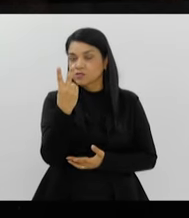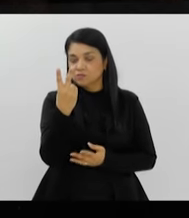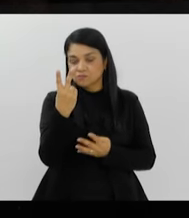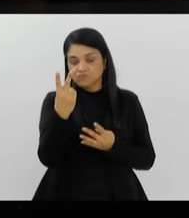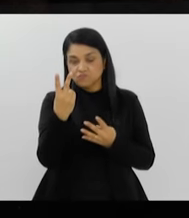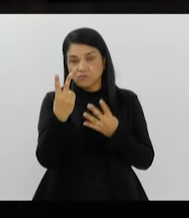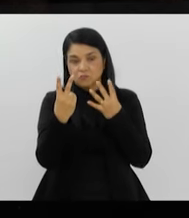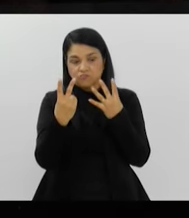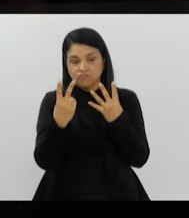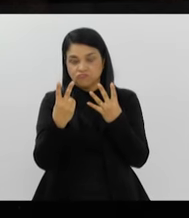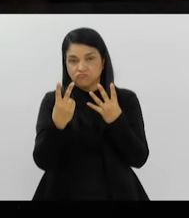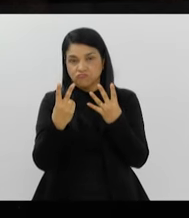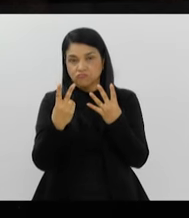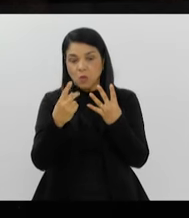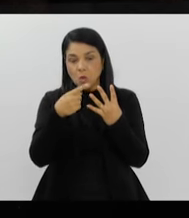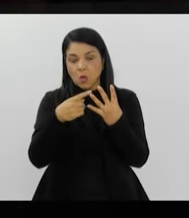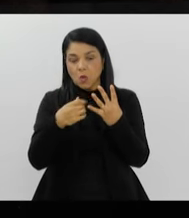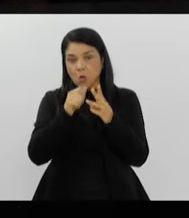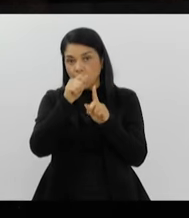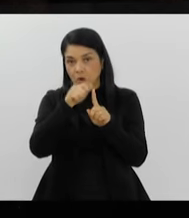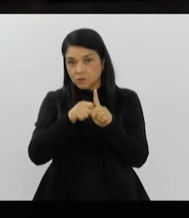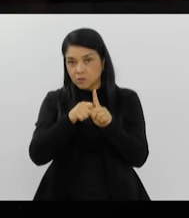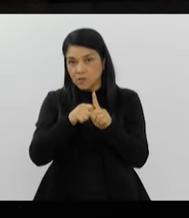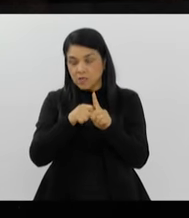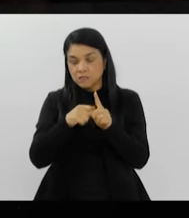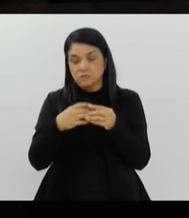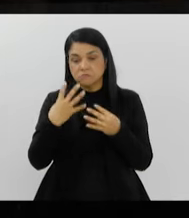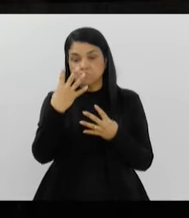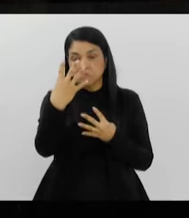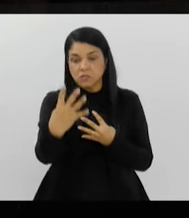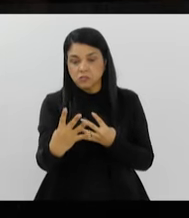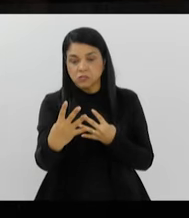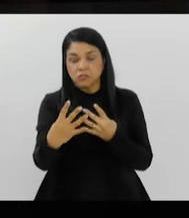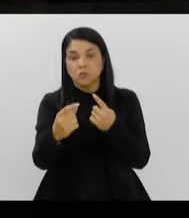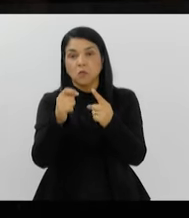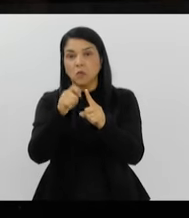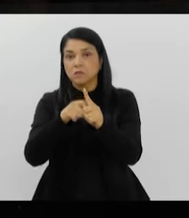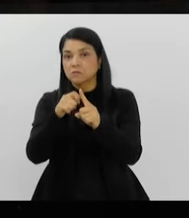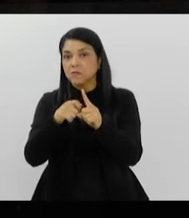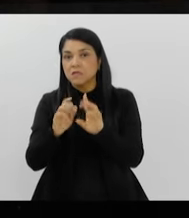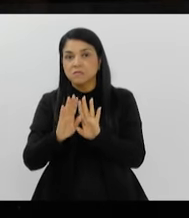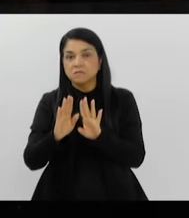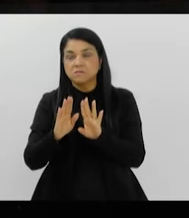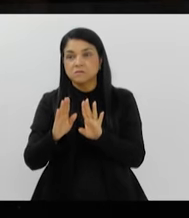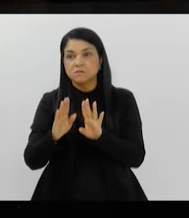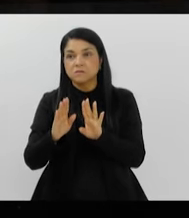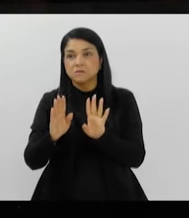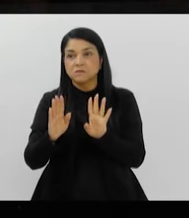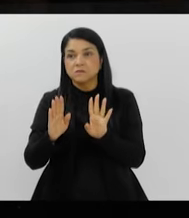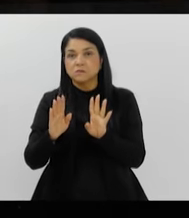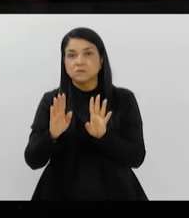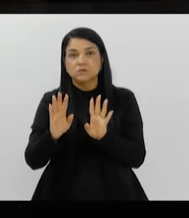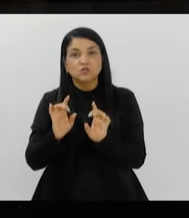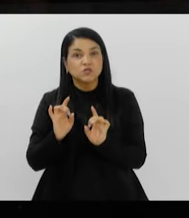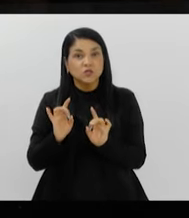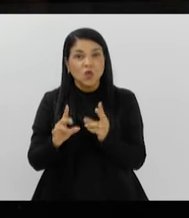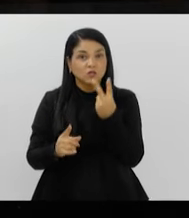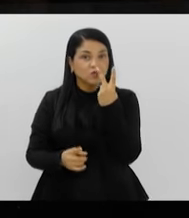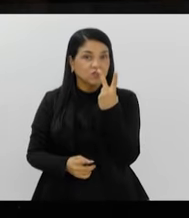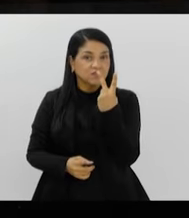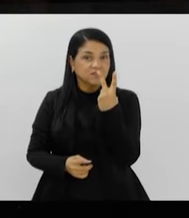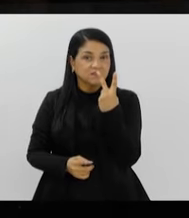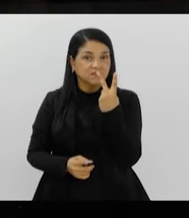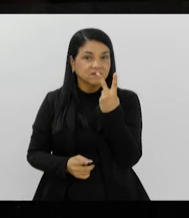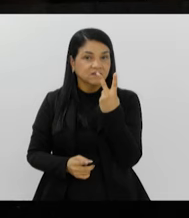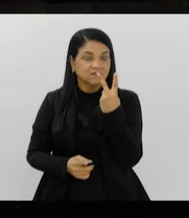quadrimestres. Você tira outubro, novembro, dezembro e janeiro, você tirou um quadrimestre, um exercício